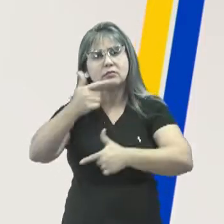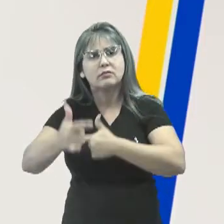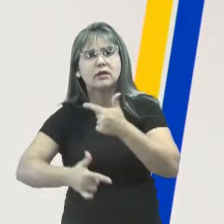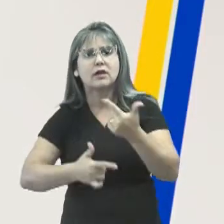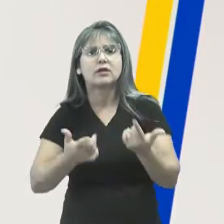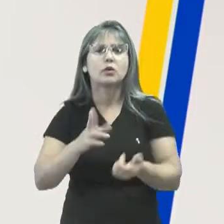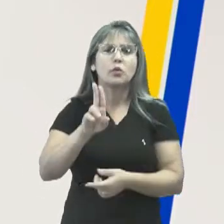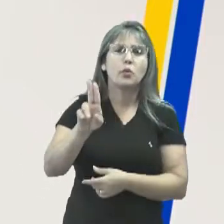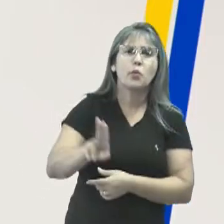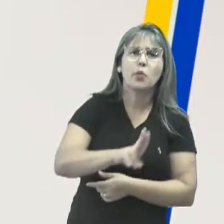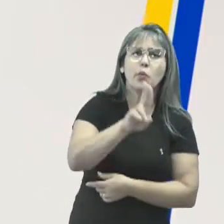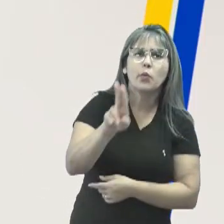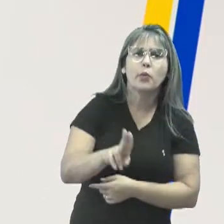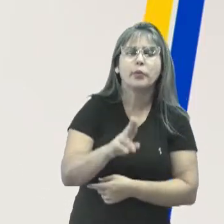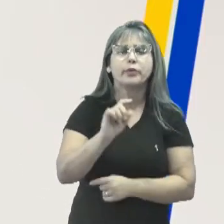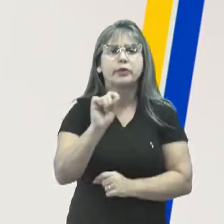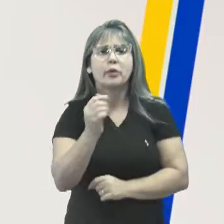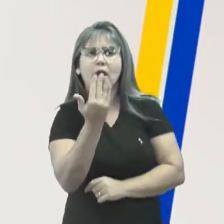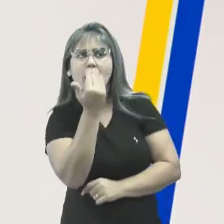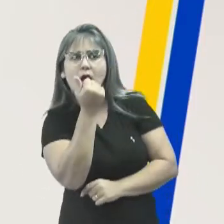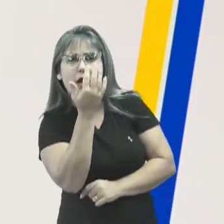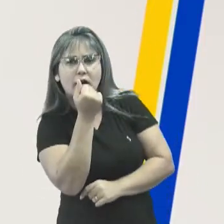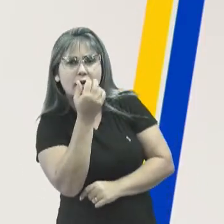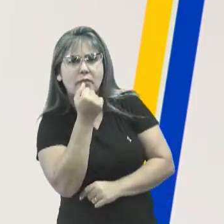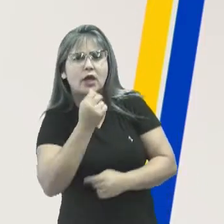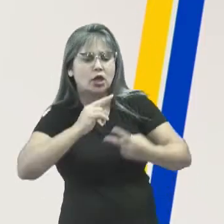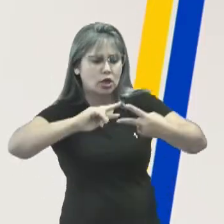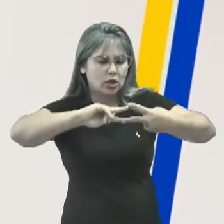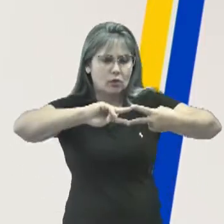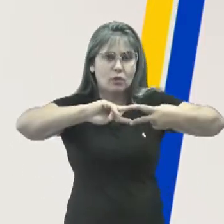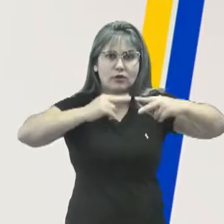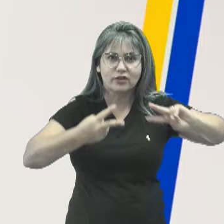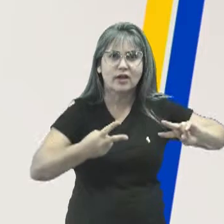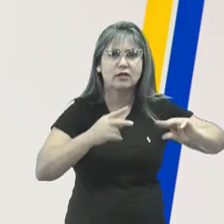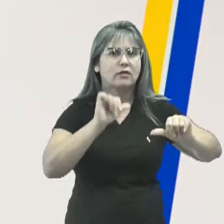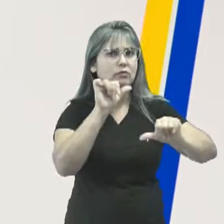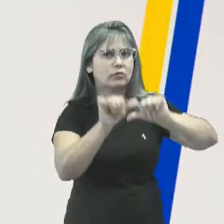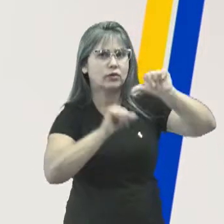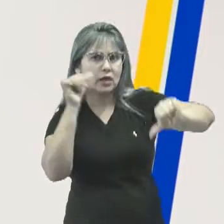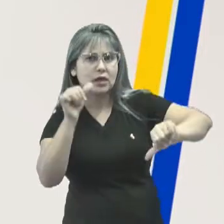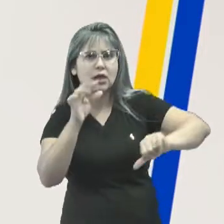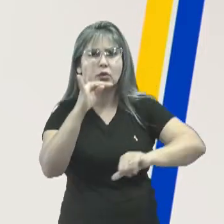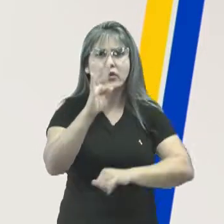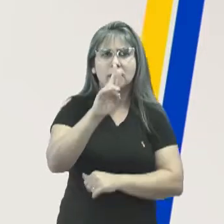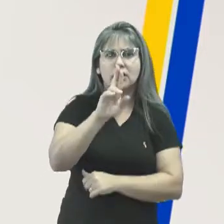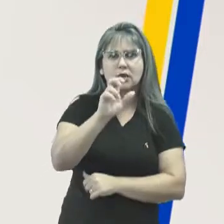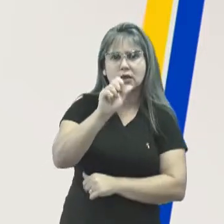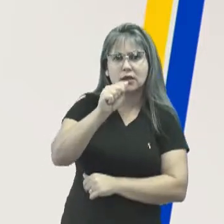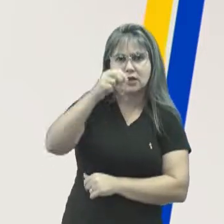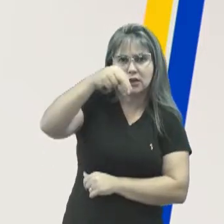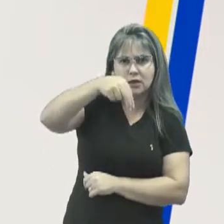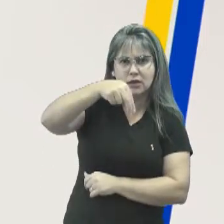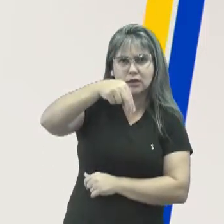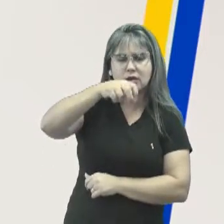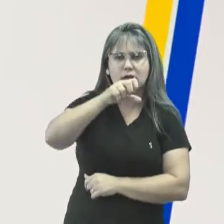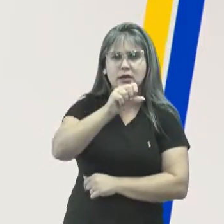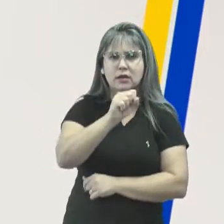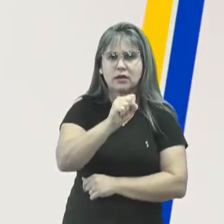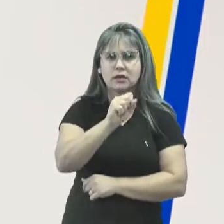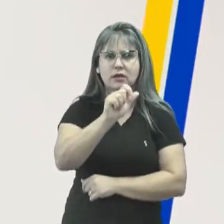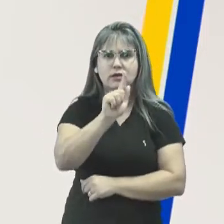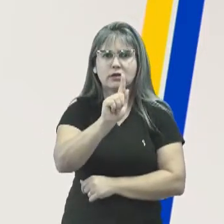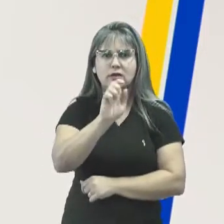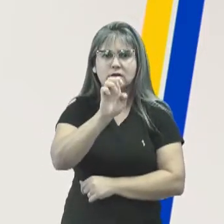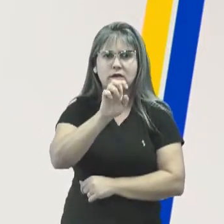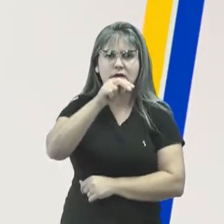genéticos, produzindo alimentos chamados alimentos transgênicos, que são modificados geneticamente, e alimentos orgânicos, que são